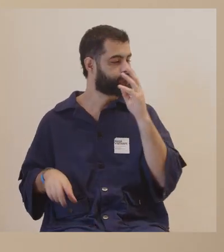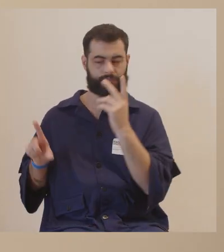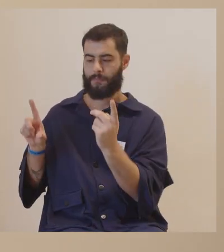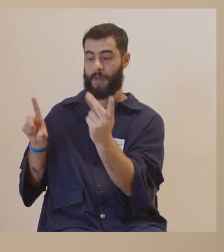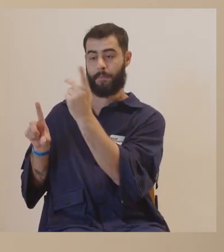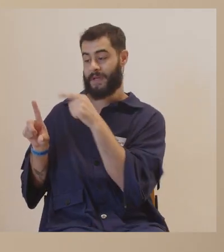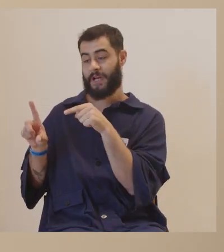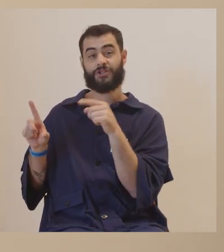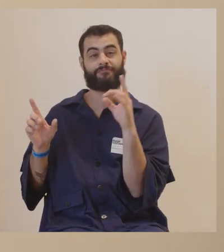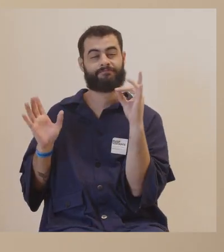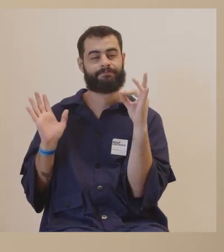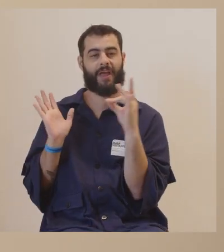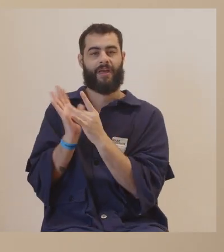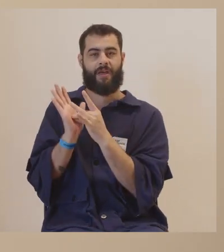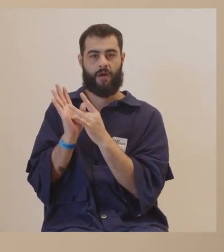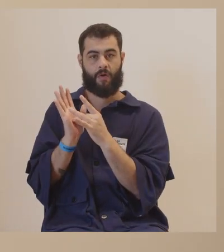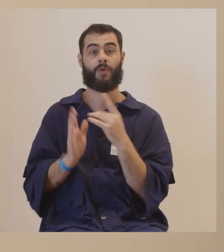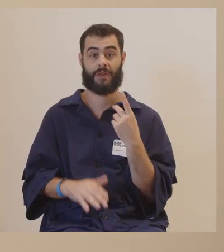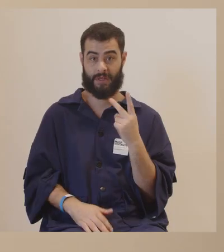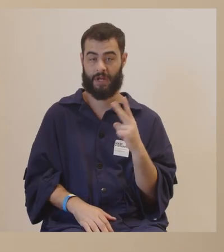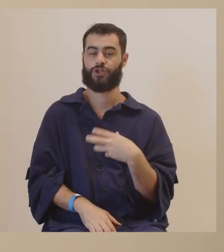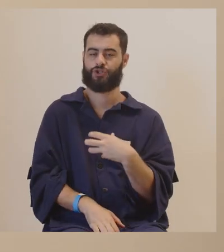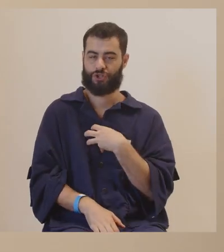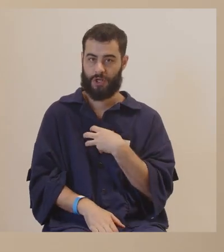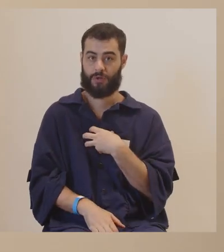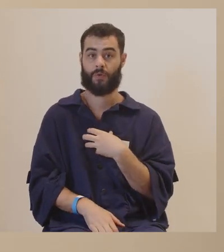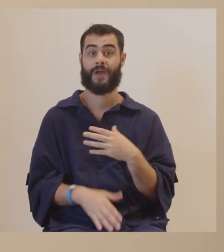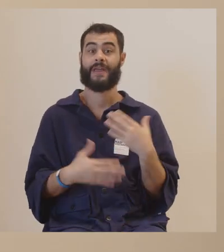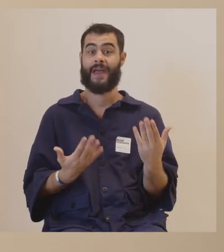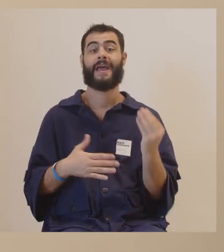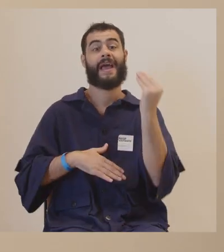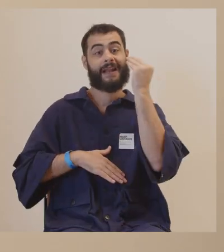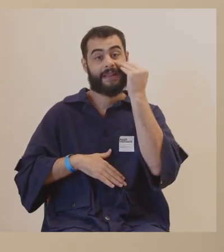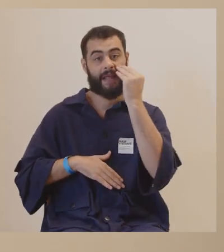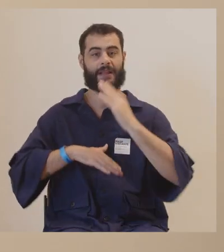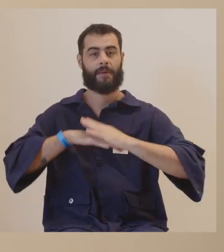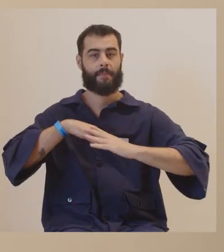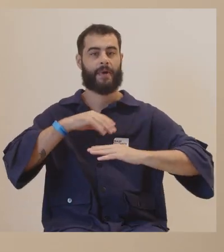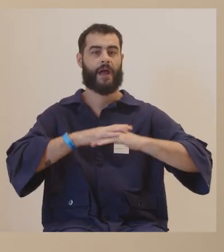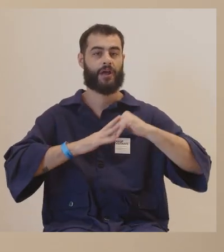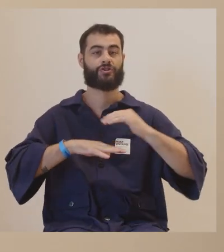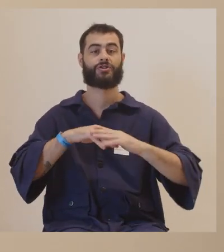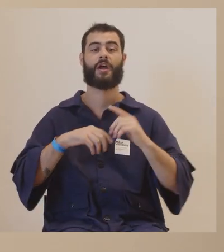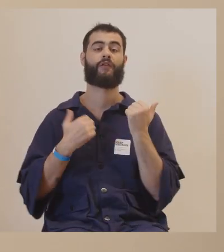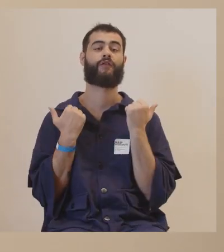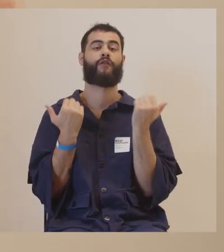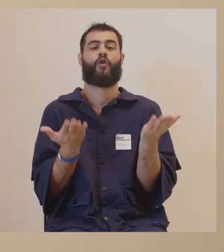realista, né, e numa prática de pintura de paisagem que se dá ao ar livre, não é dentro do ateliê, é fora,